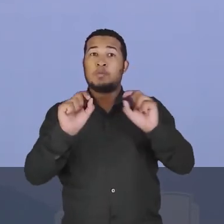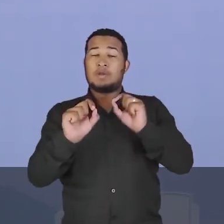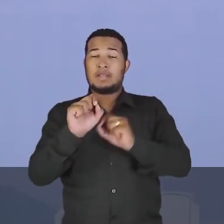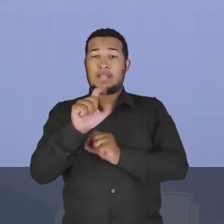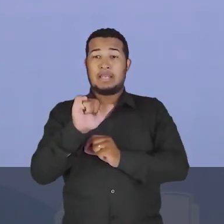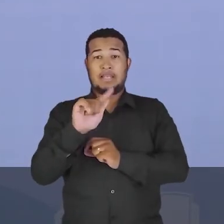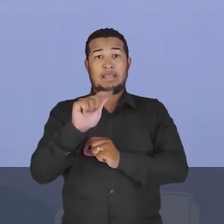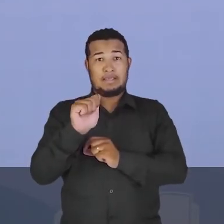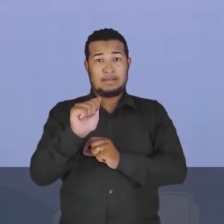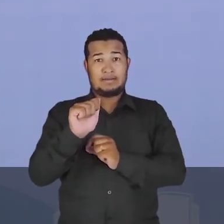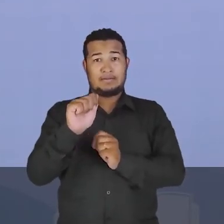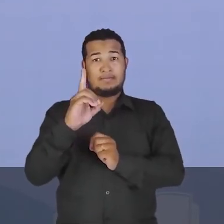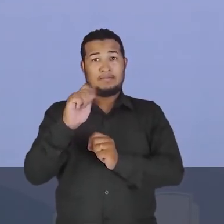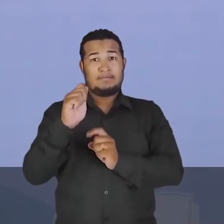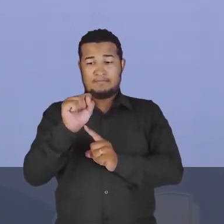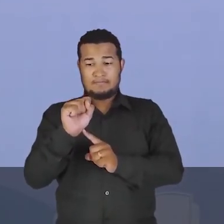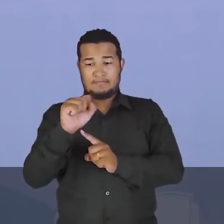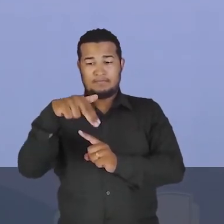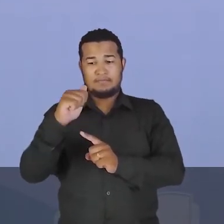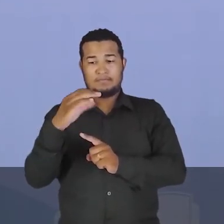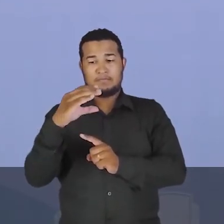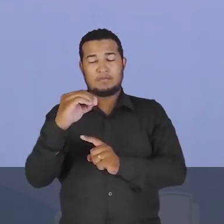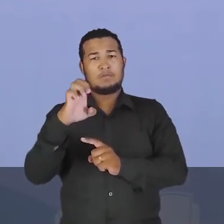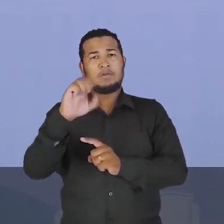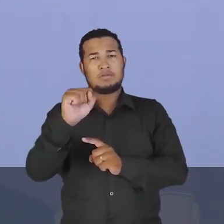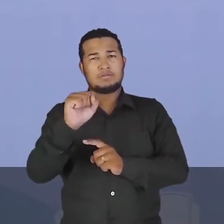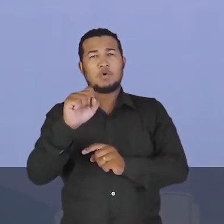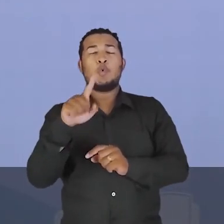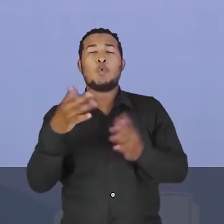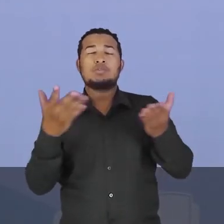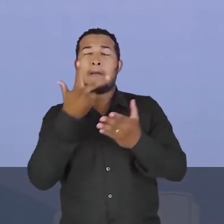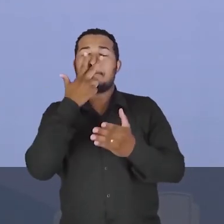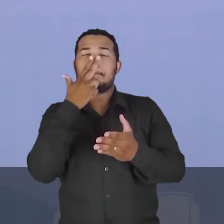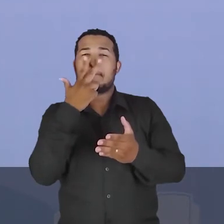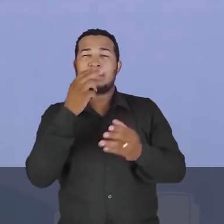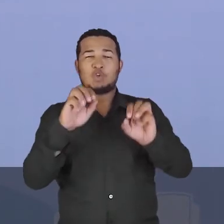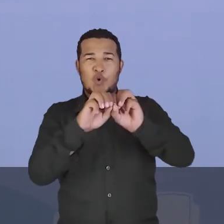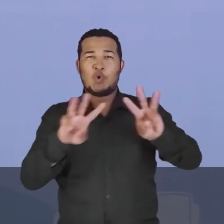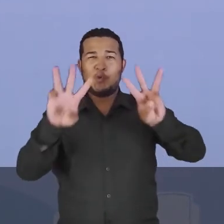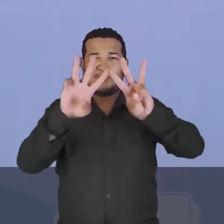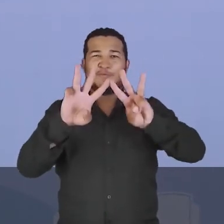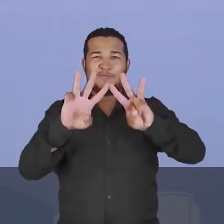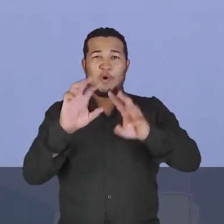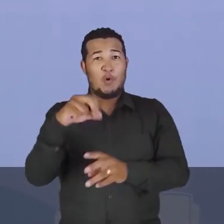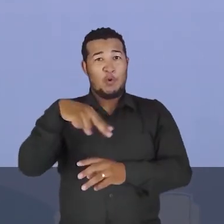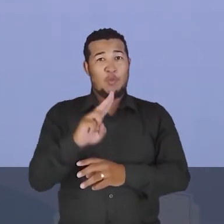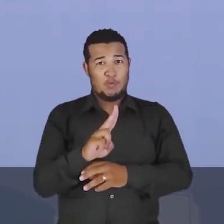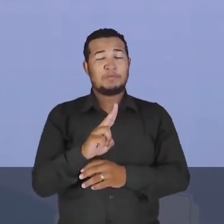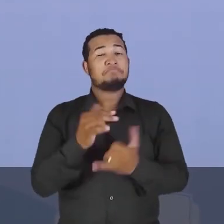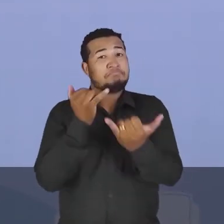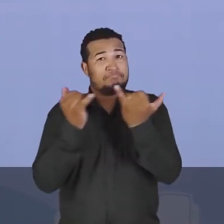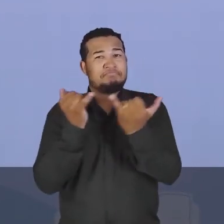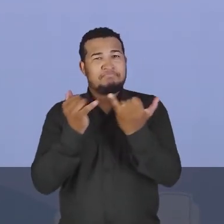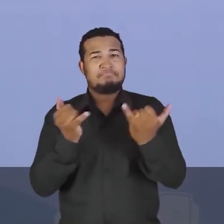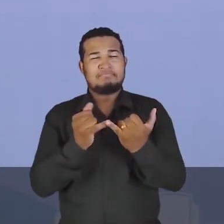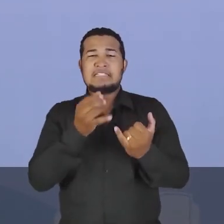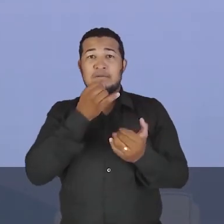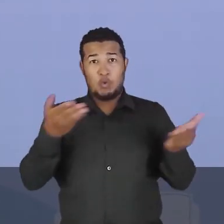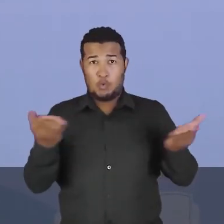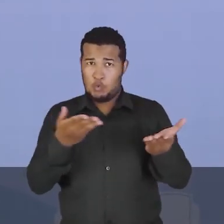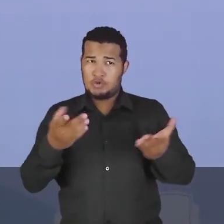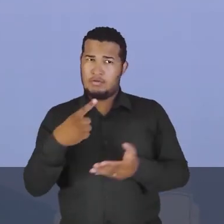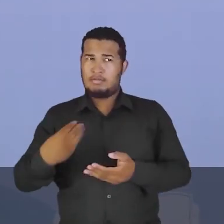Nações, que deu origem, tem muito a ver com o que hoje é a Organização das Nações Unidas, que a gente tem? A gente tem a ONU hoje, por exemplo,